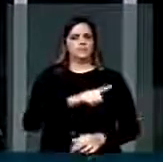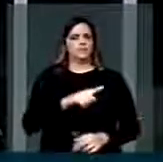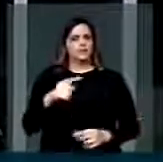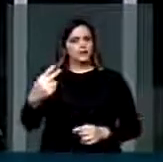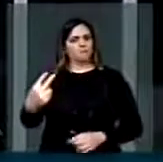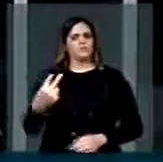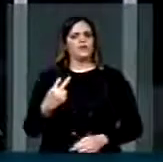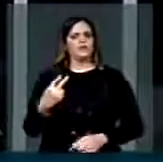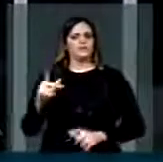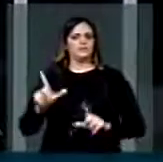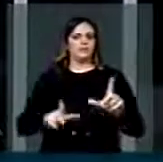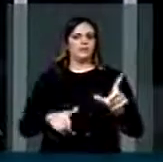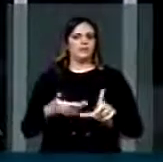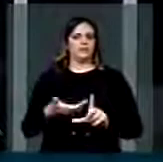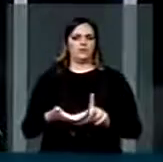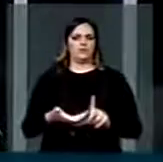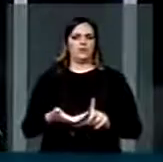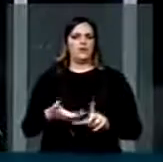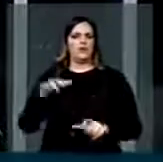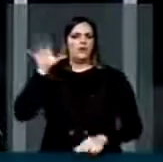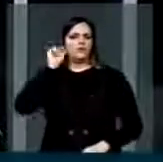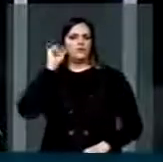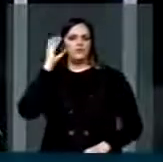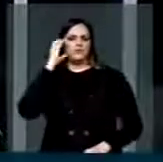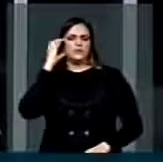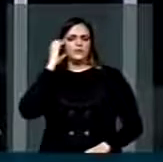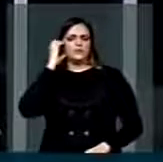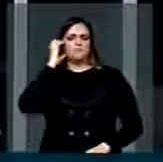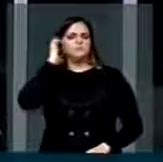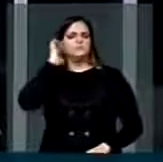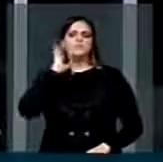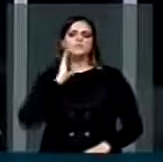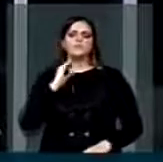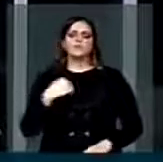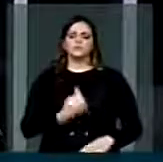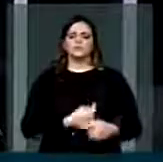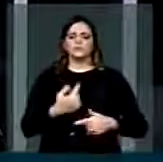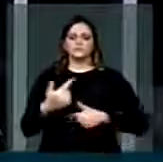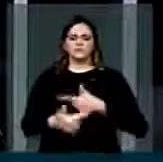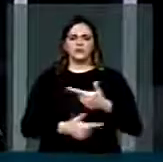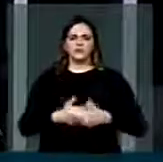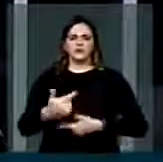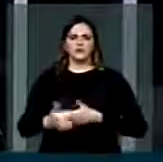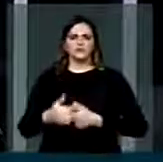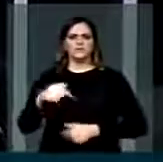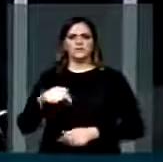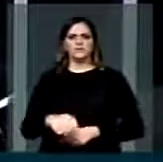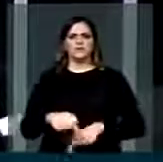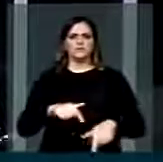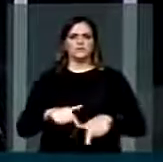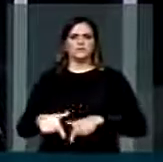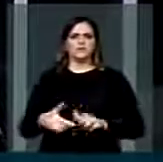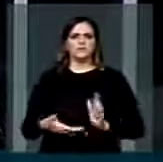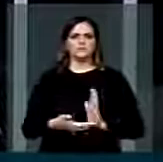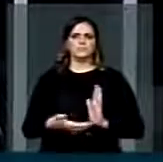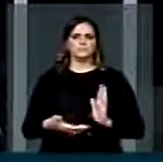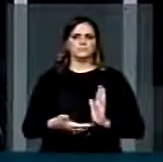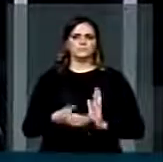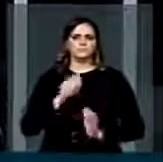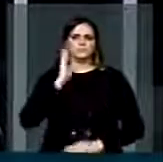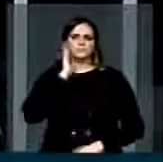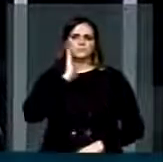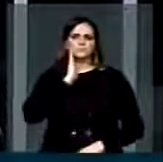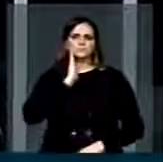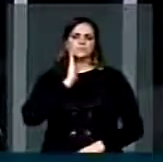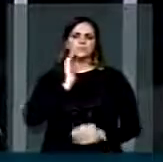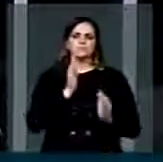ouvindo, essa atividade, que são atividade que nós realizamos aqui no Congresso, que é de